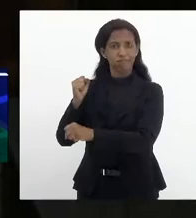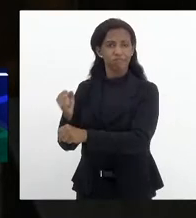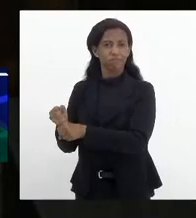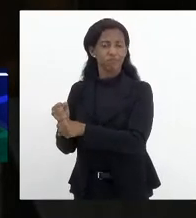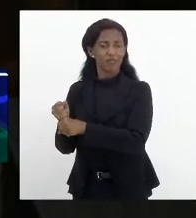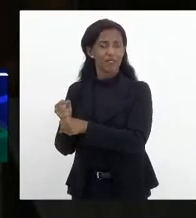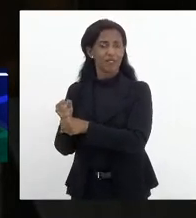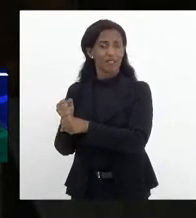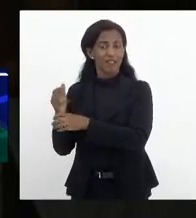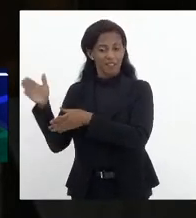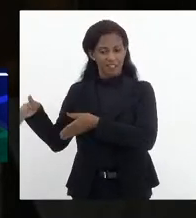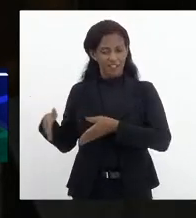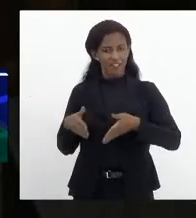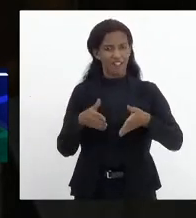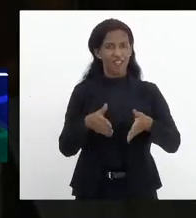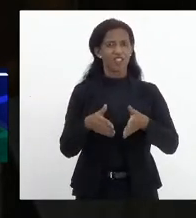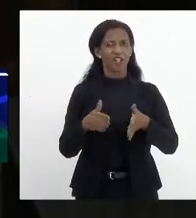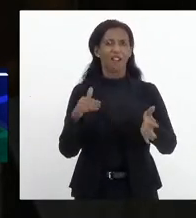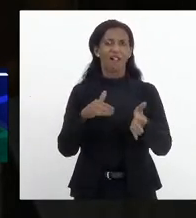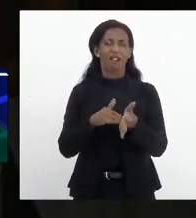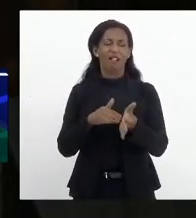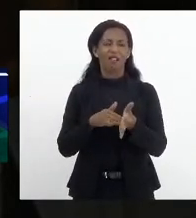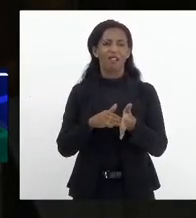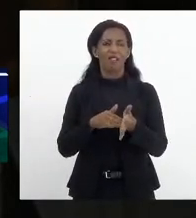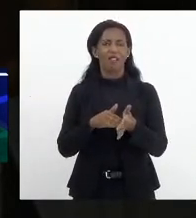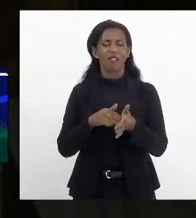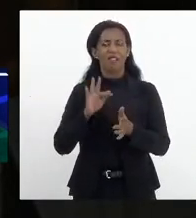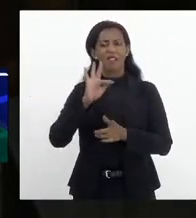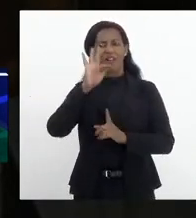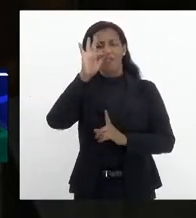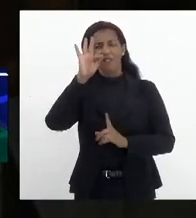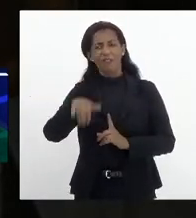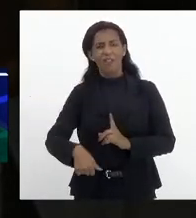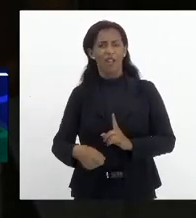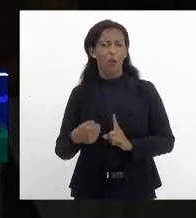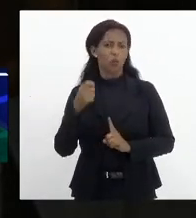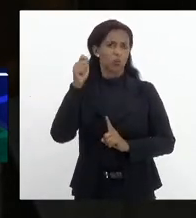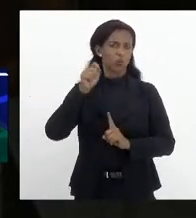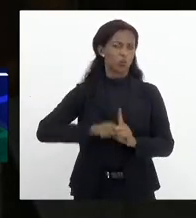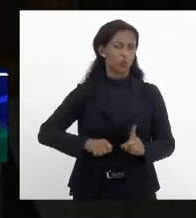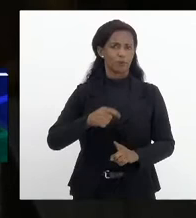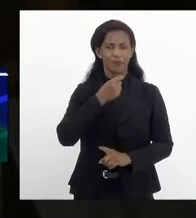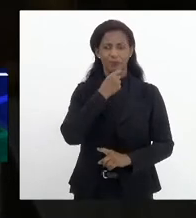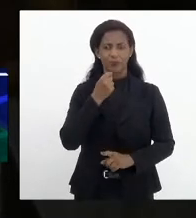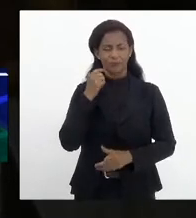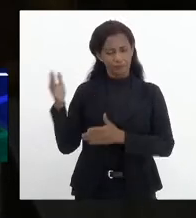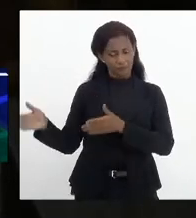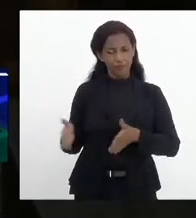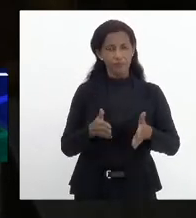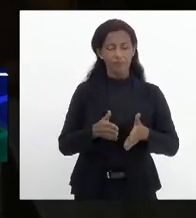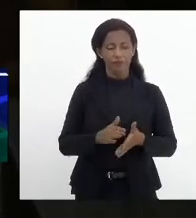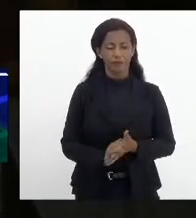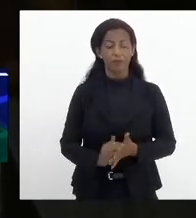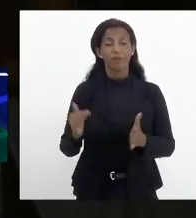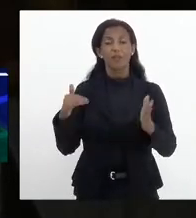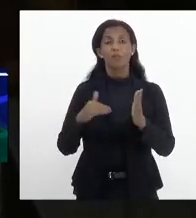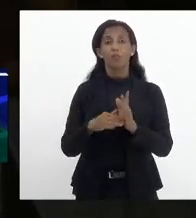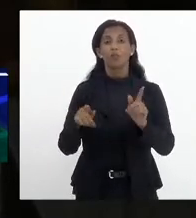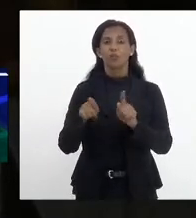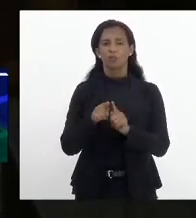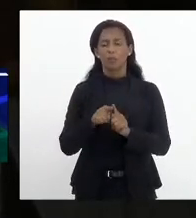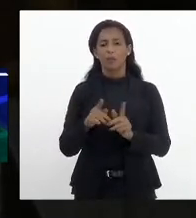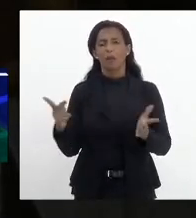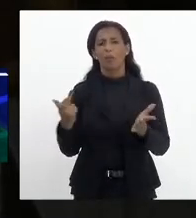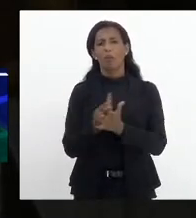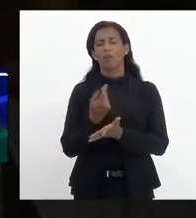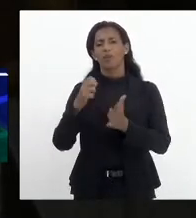chegará nessa casa até o final desse mês. E, por último, houve uma emenda